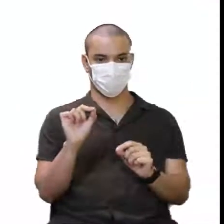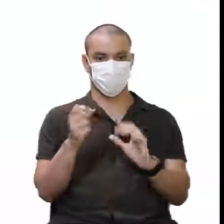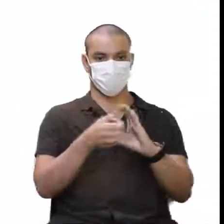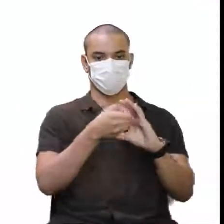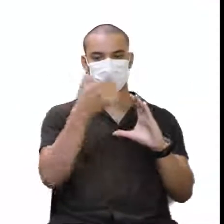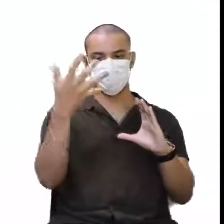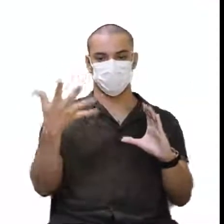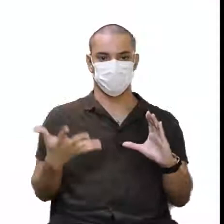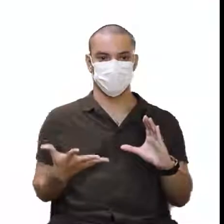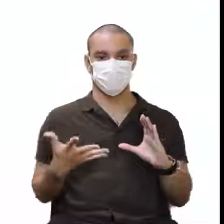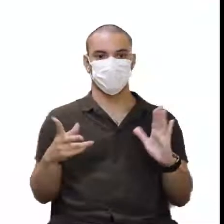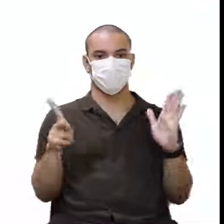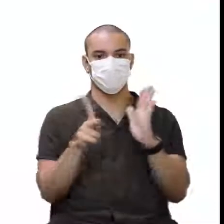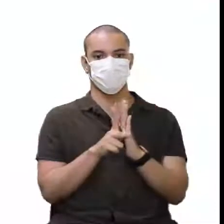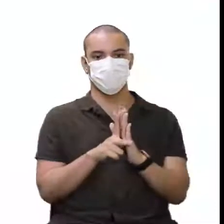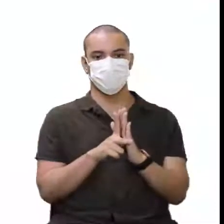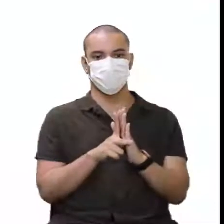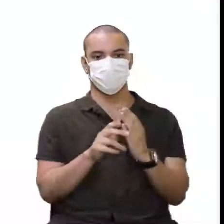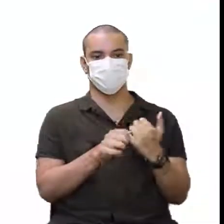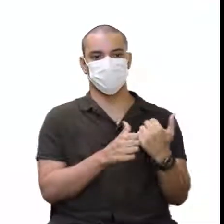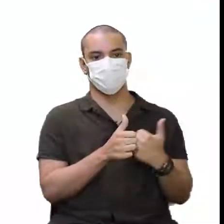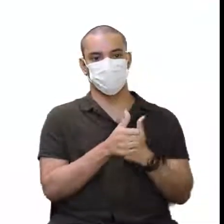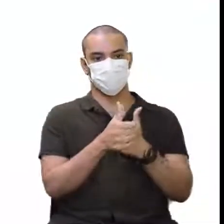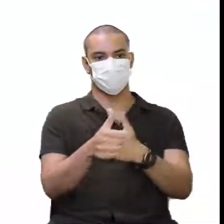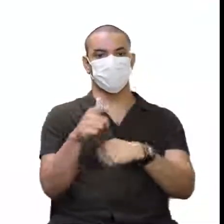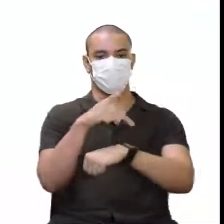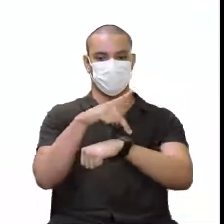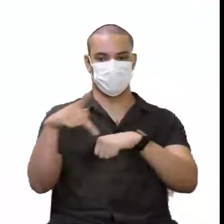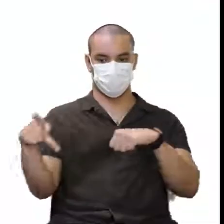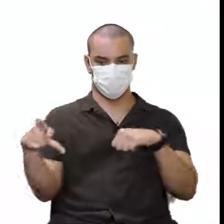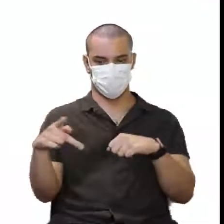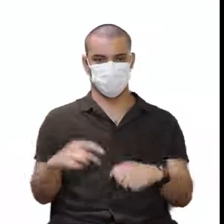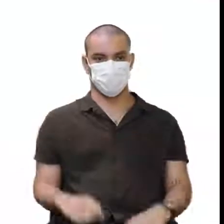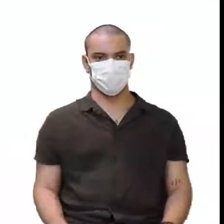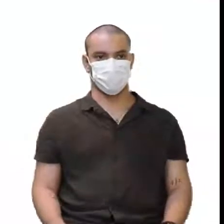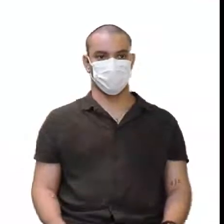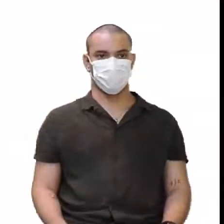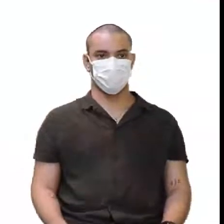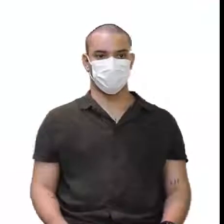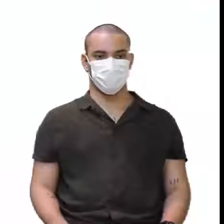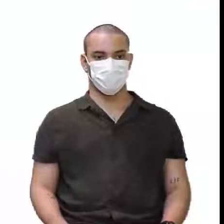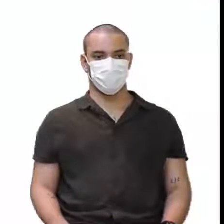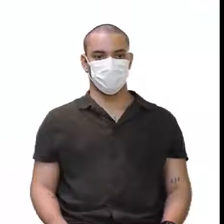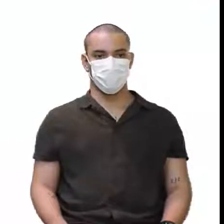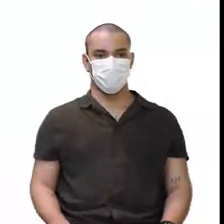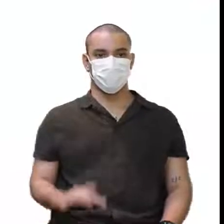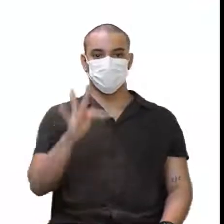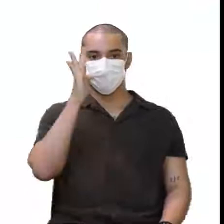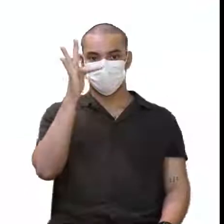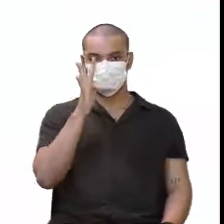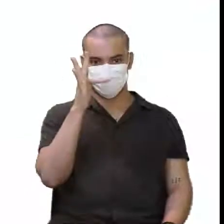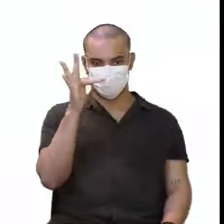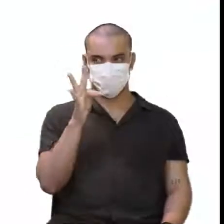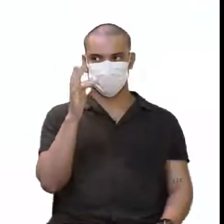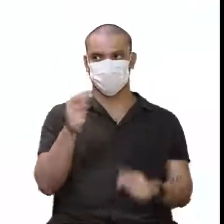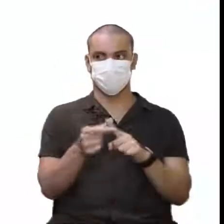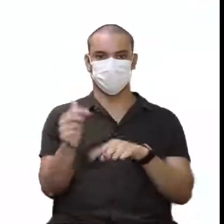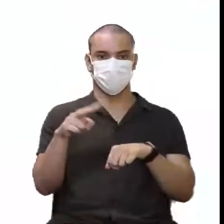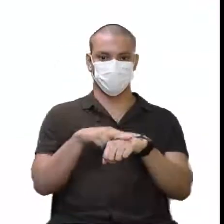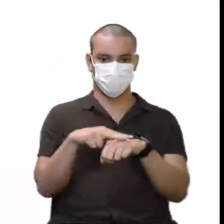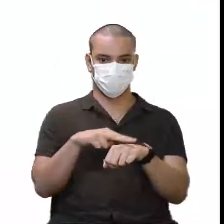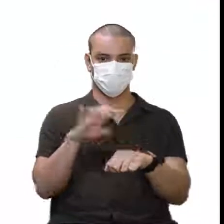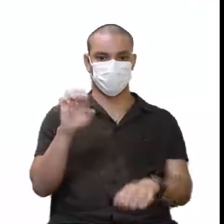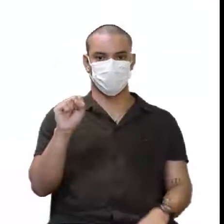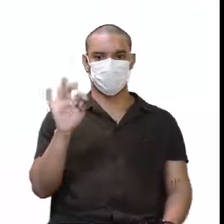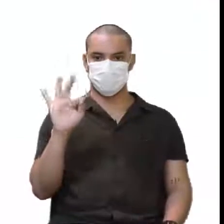características relacionadas nessas linhagens puras, tá? Dessas ervilhas. Então, olha só. Na flor da ervilha, o